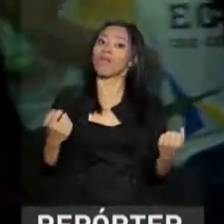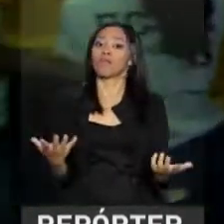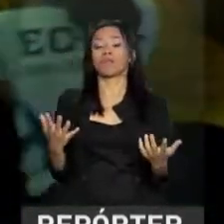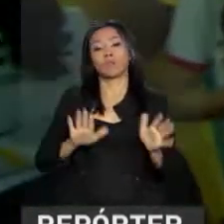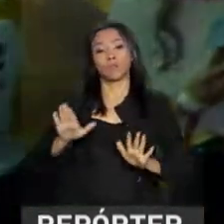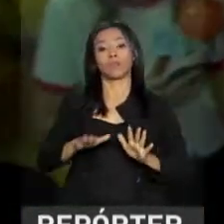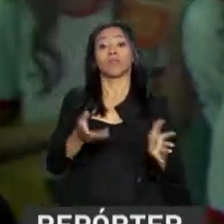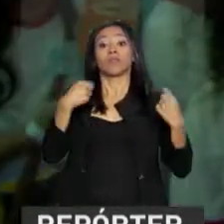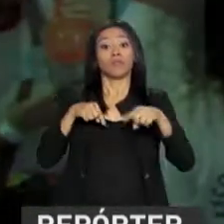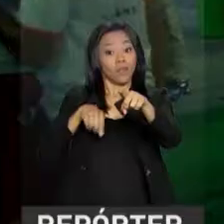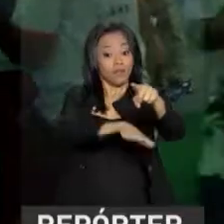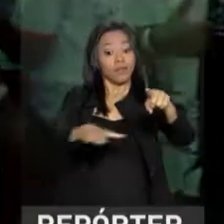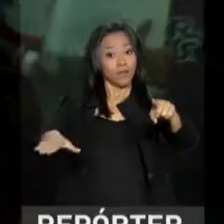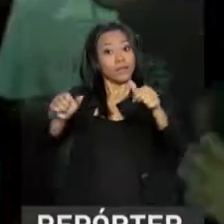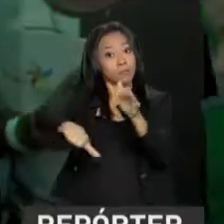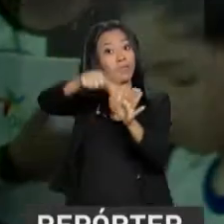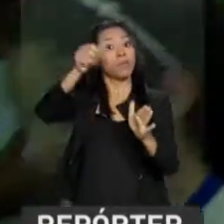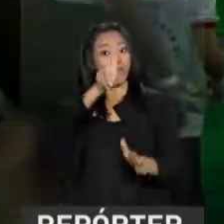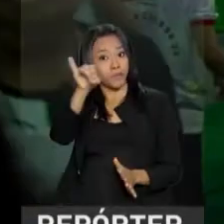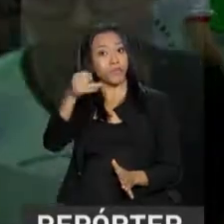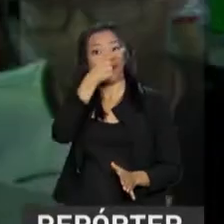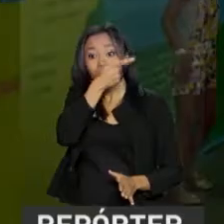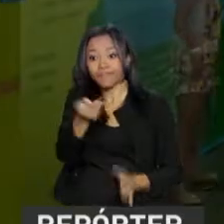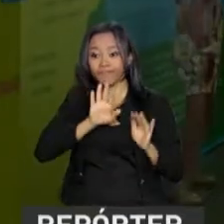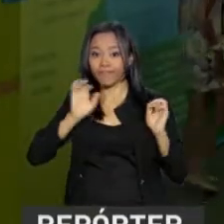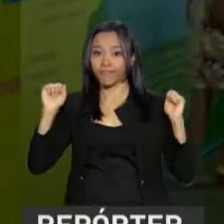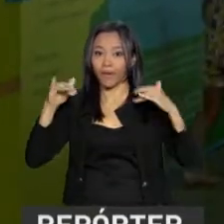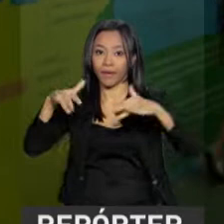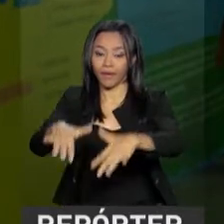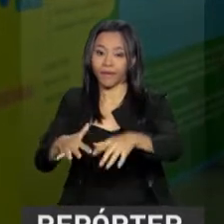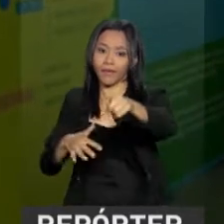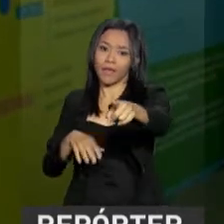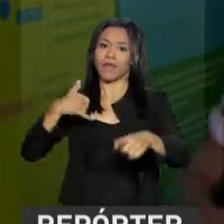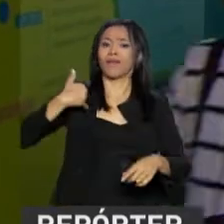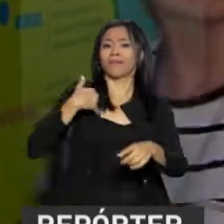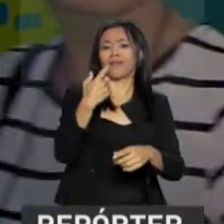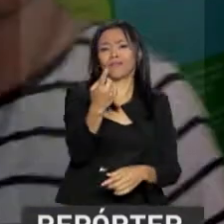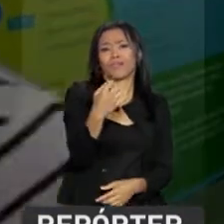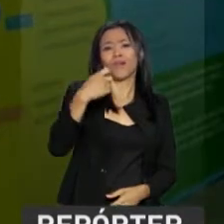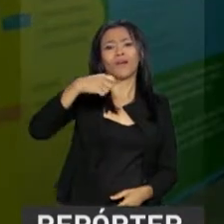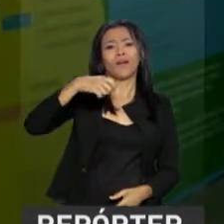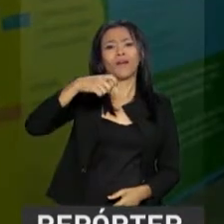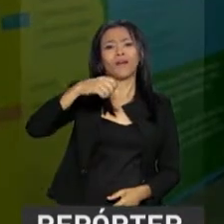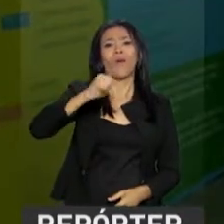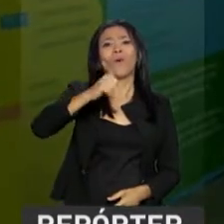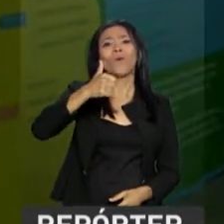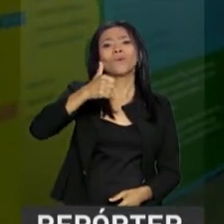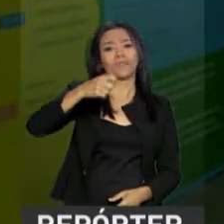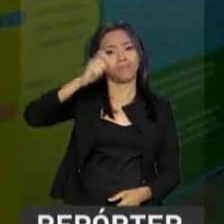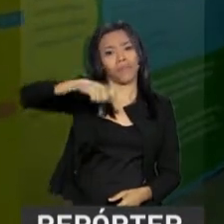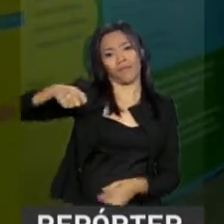presença no primeiro dia de funcionamento da vila cidadã a maria júlia tem só 11 meses mas seus pais fizeram